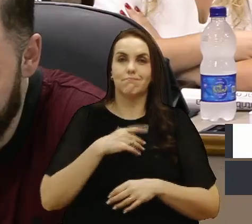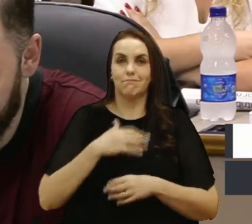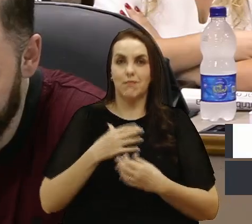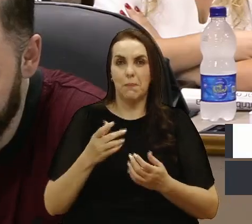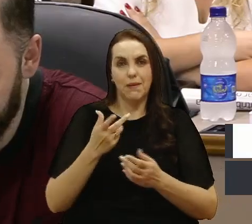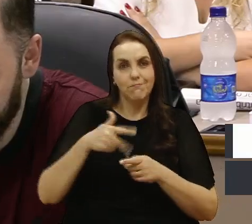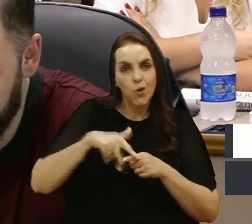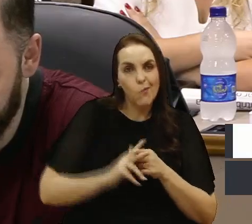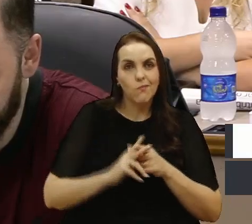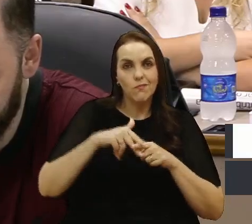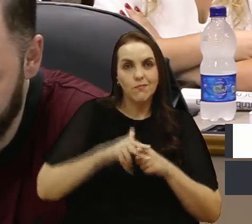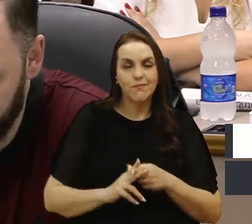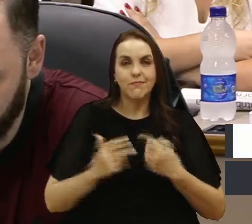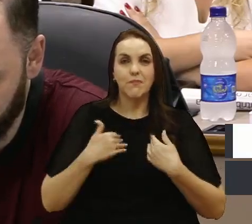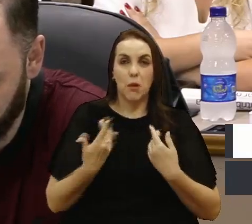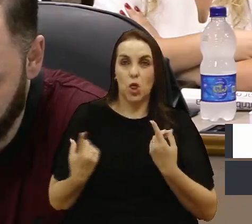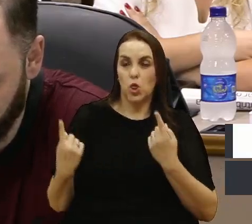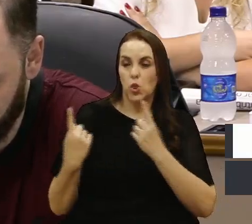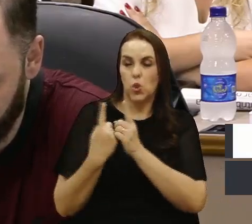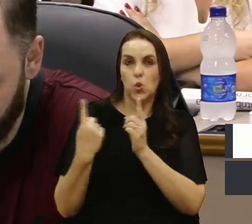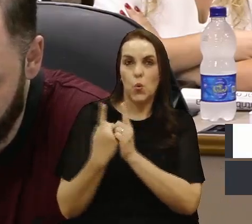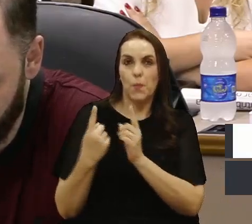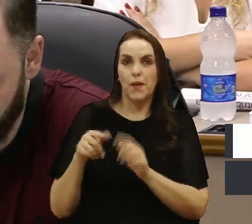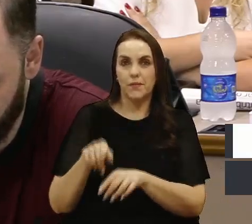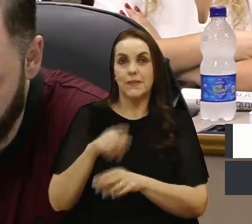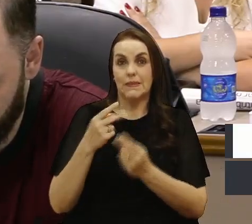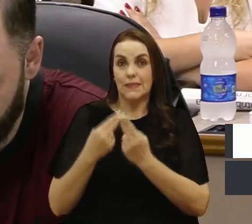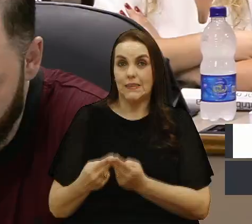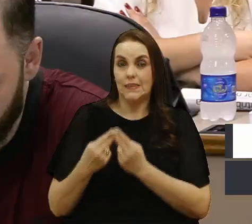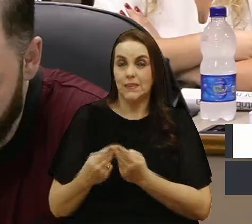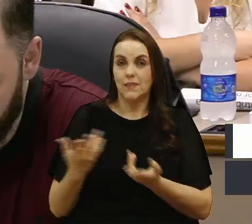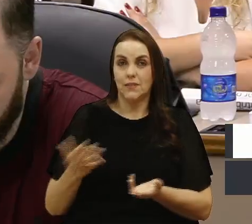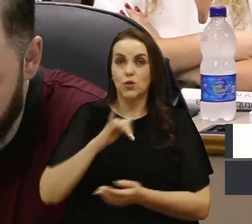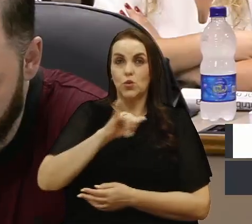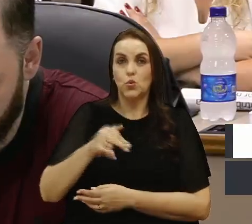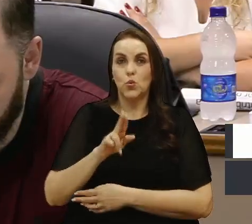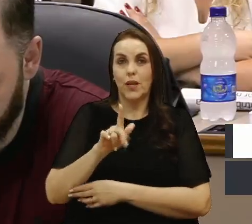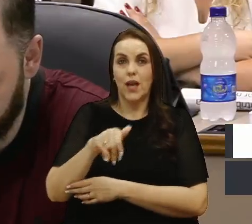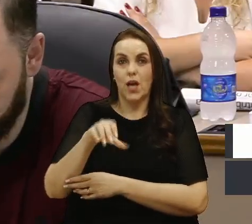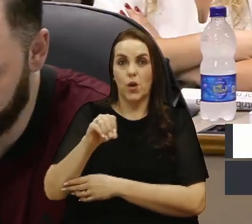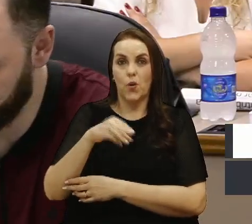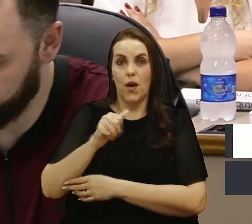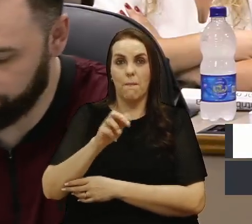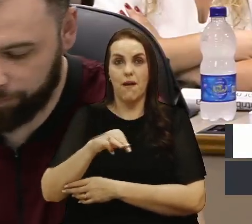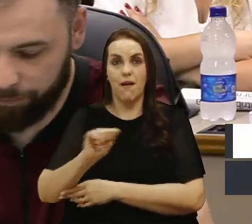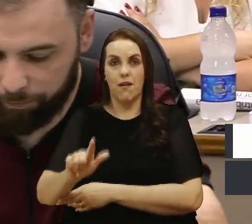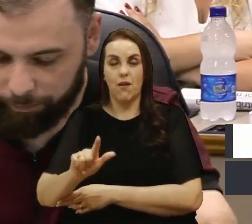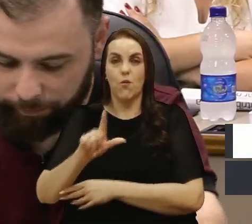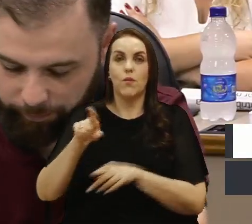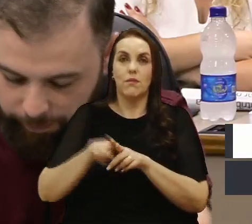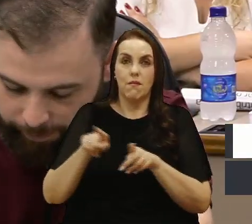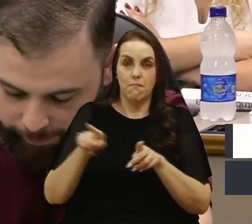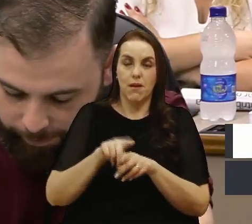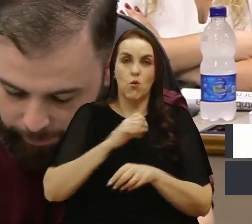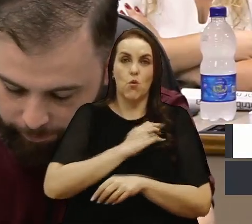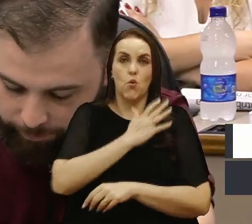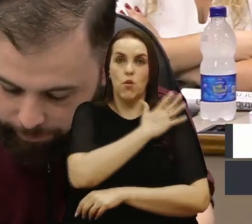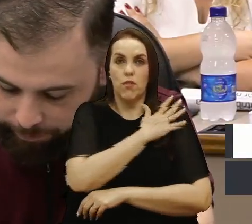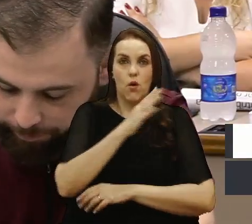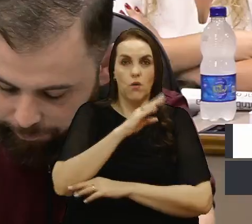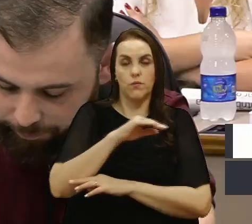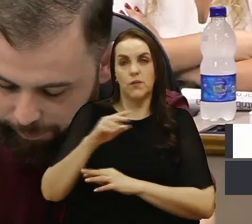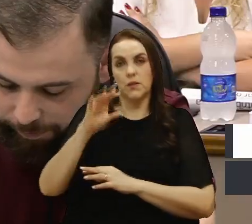teve paciência, onde nos consagramos vice-campeão, o Juliano Amaral, também coronel da reserva da Brigada, nos